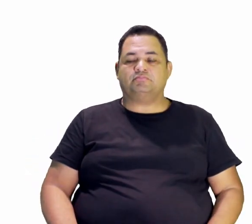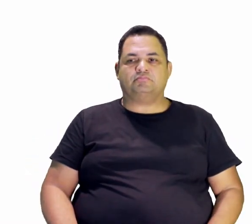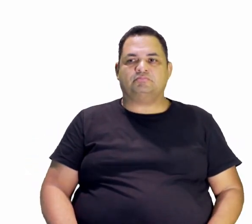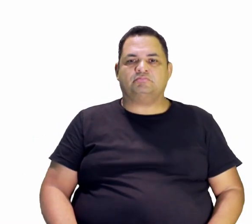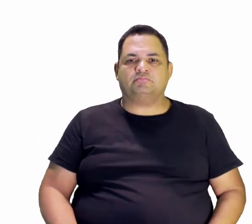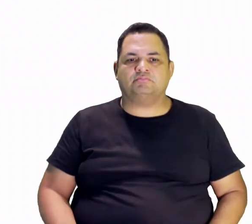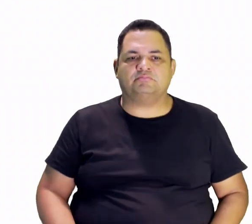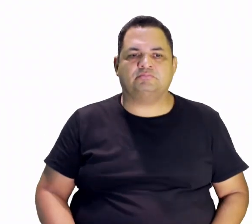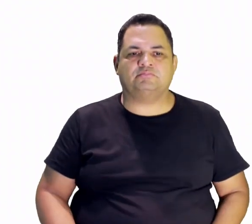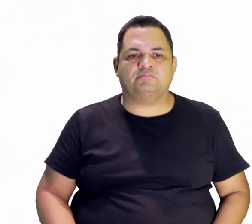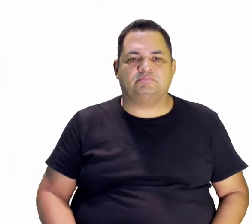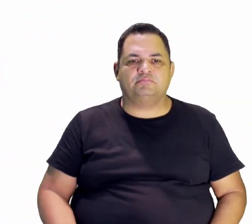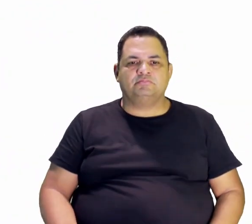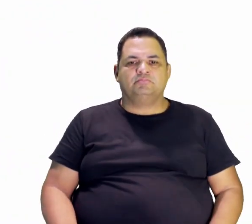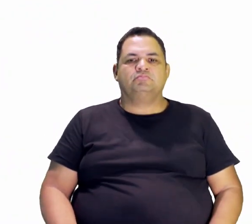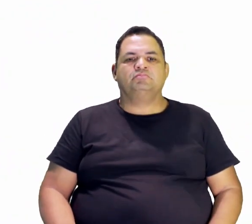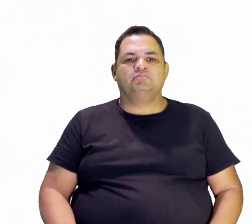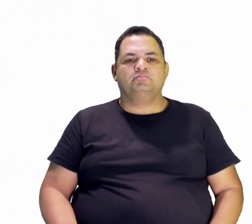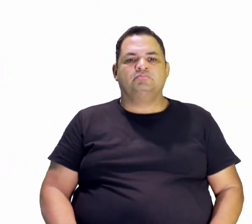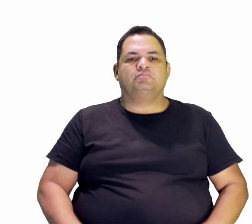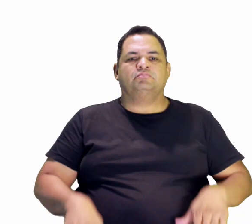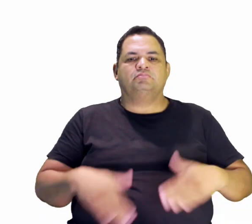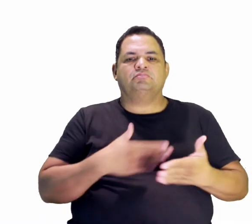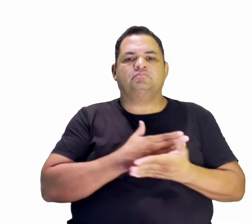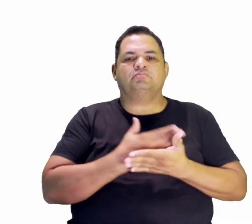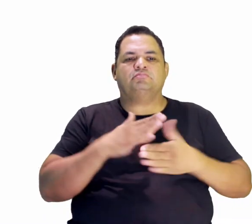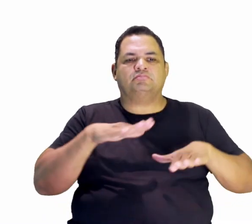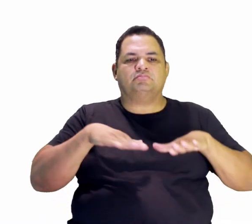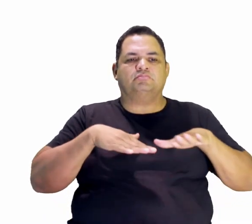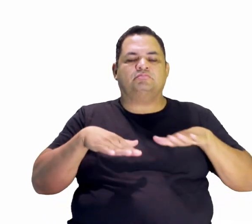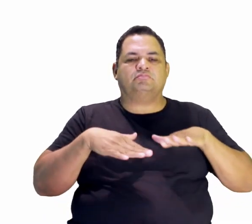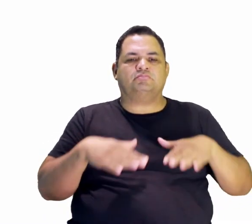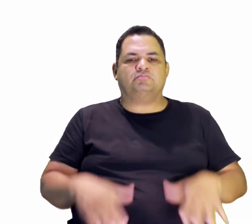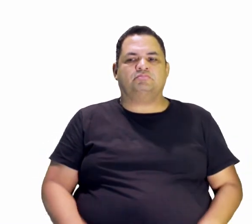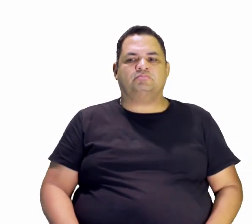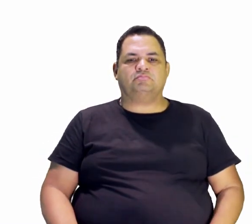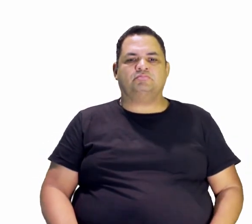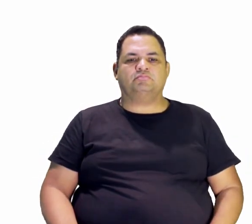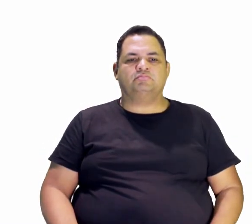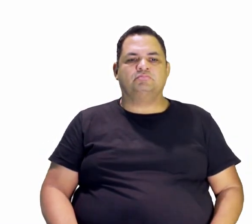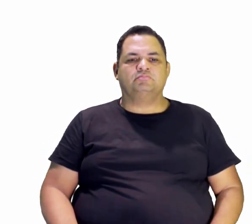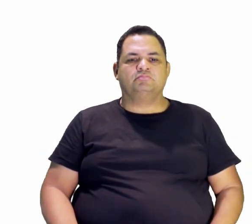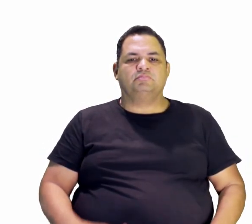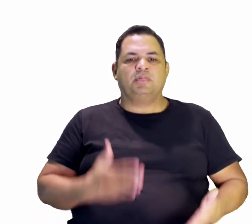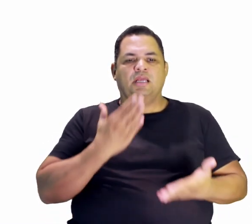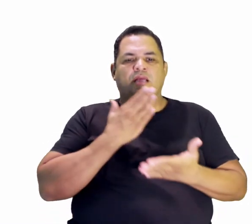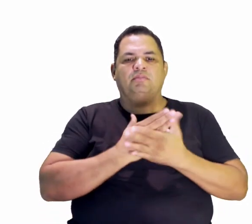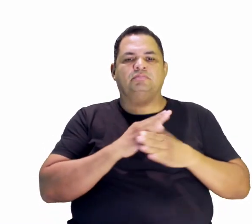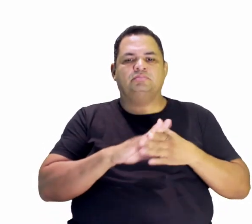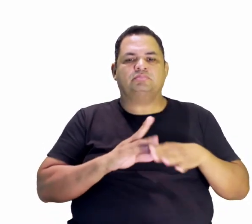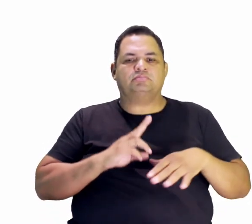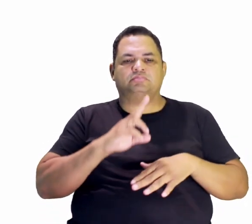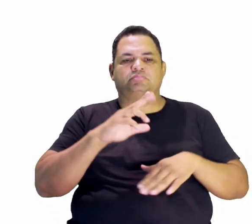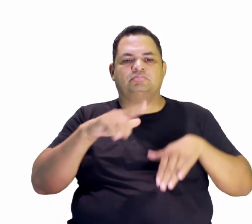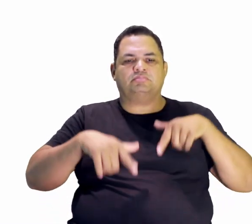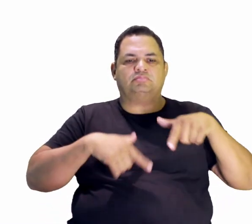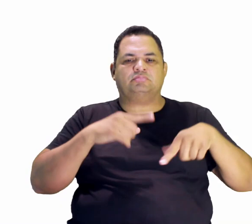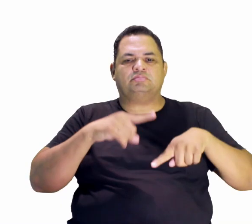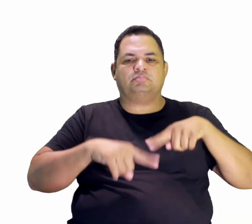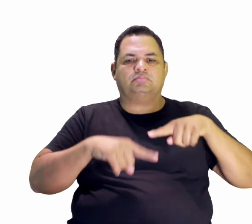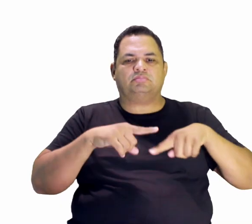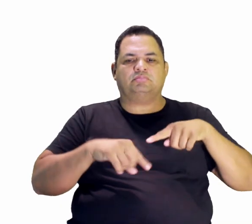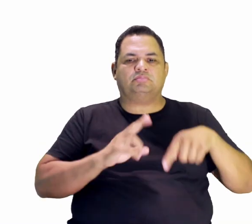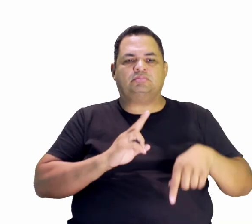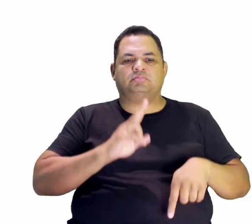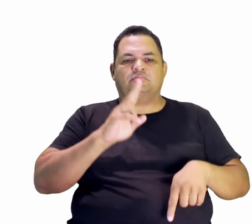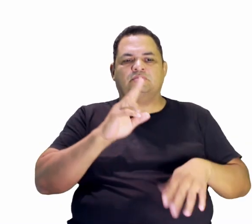movimento. Uma vez iniciado o movimento, cessando a ação das forças que atuam sobre o corpo,